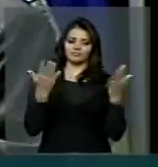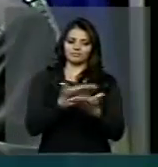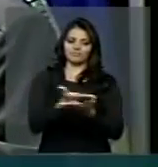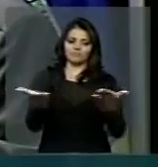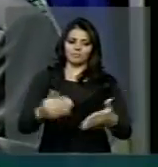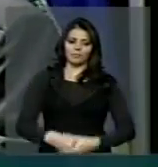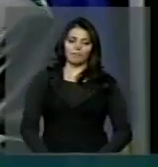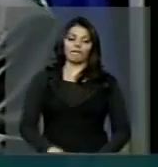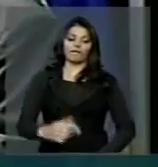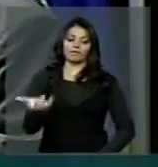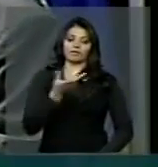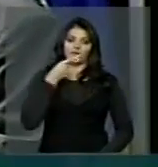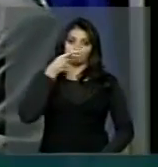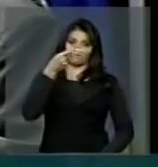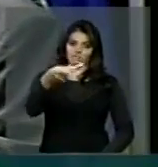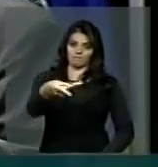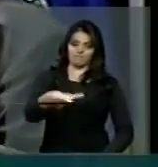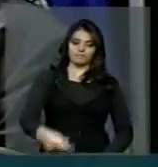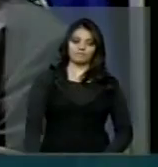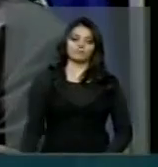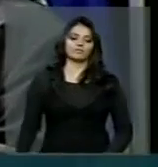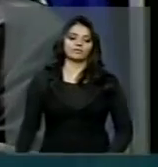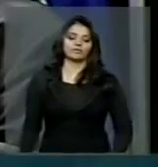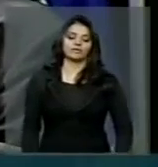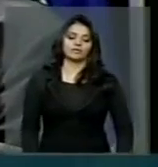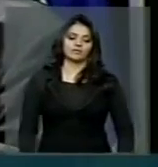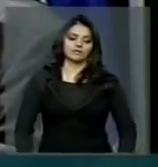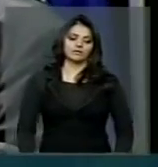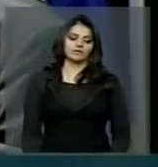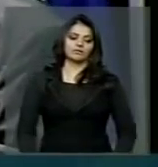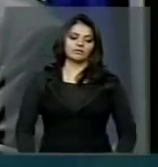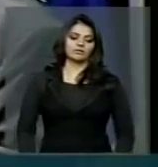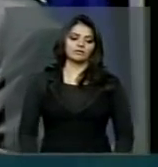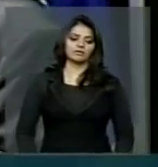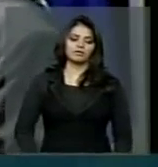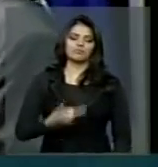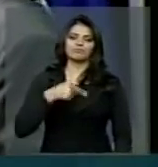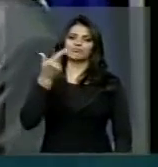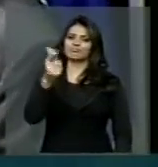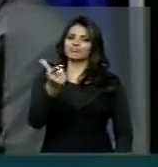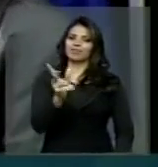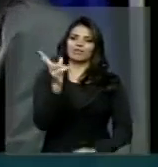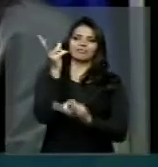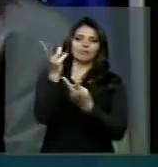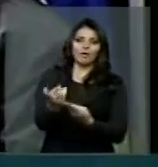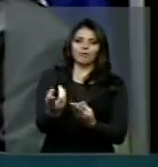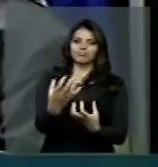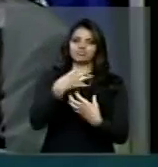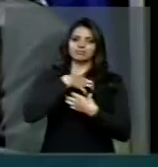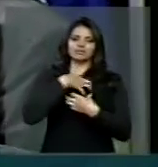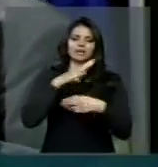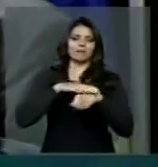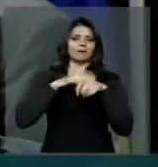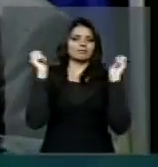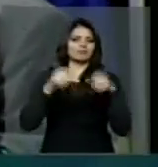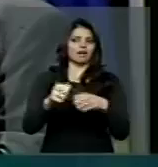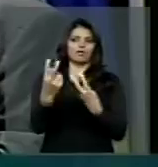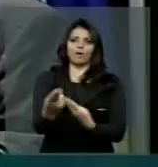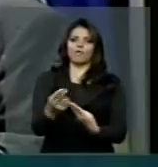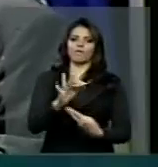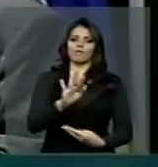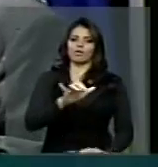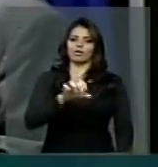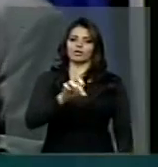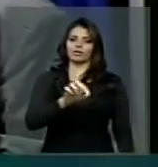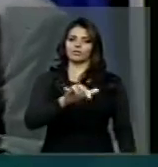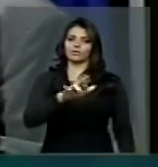Eu quero dizer que não tenho essa mesma sensibilidade e capacidade. Mas como